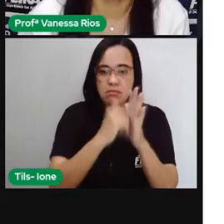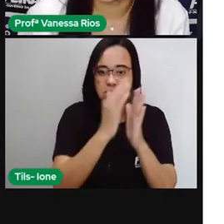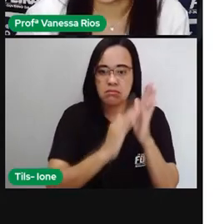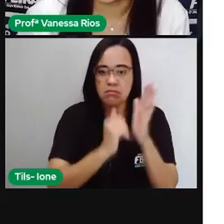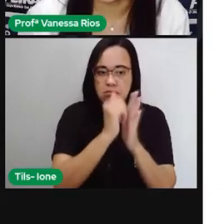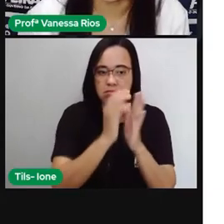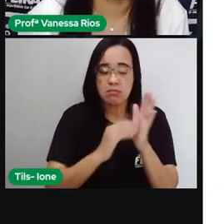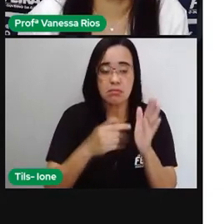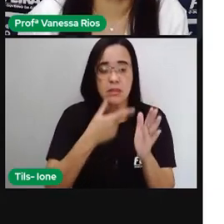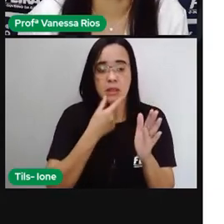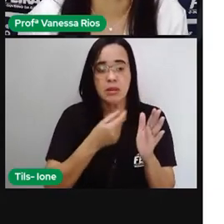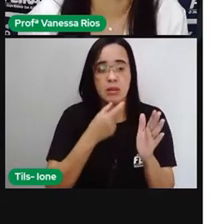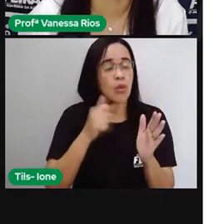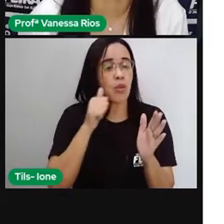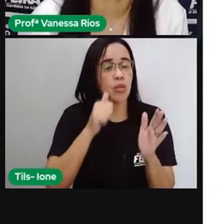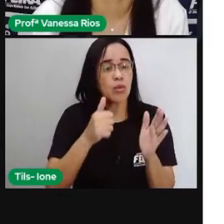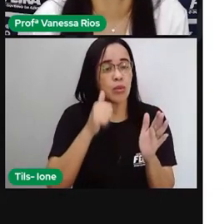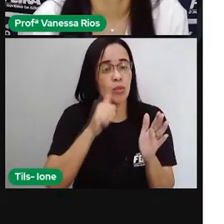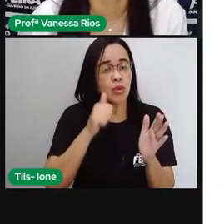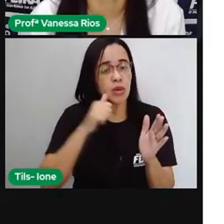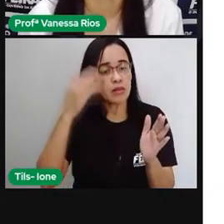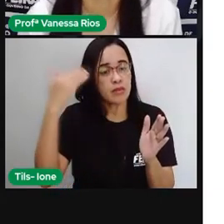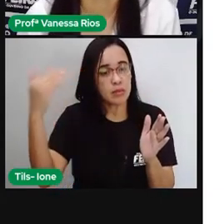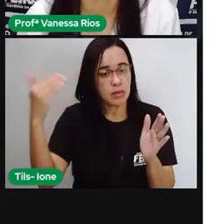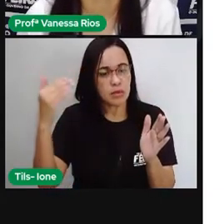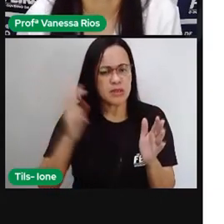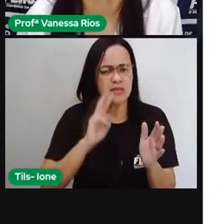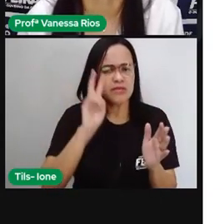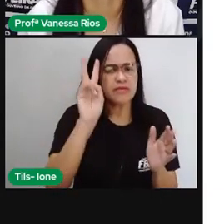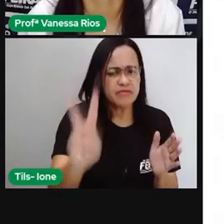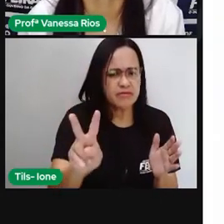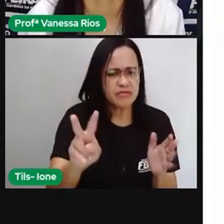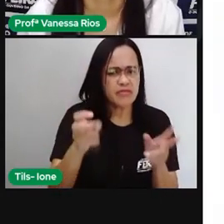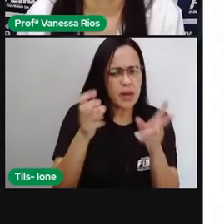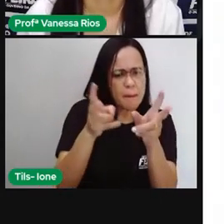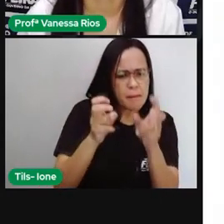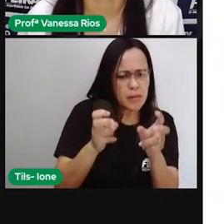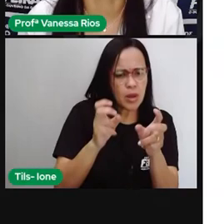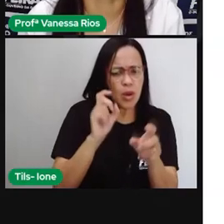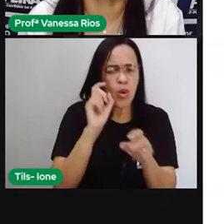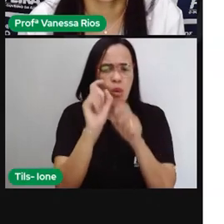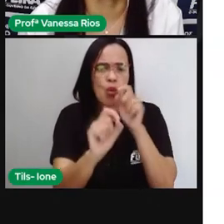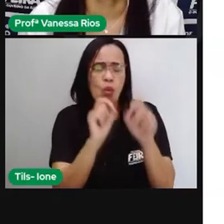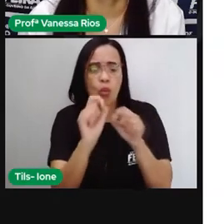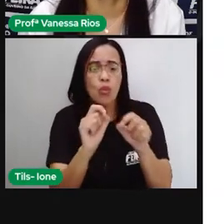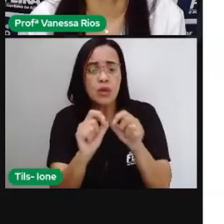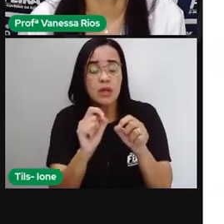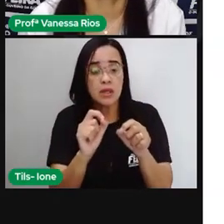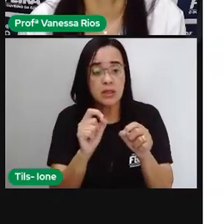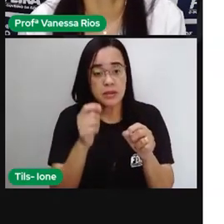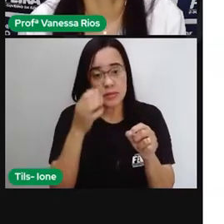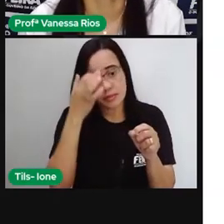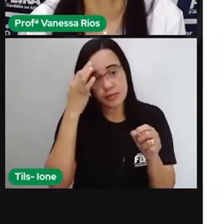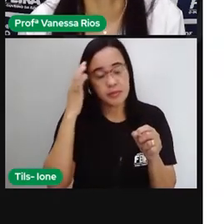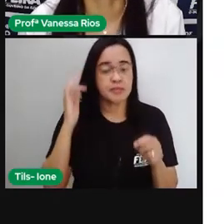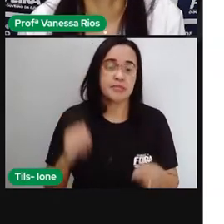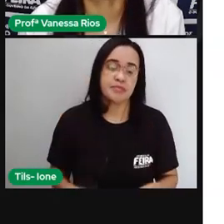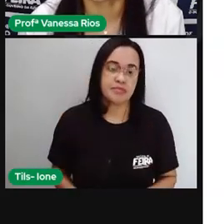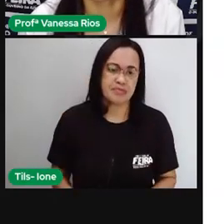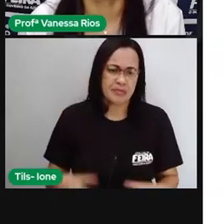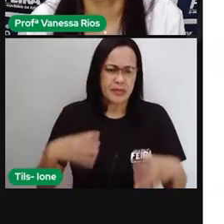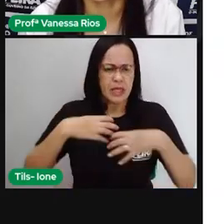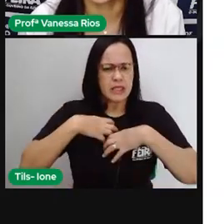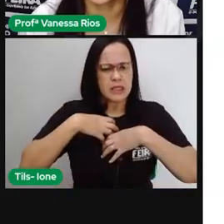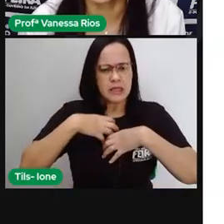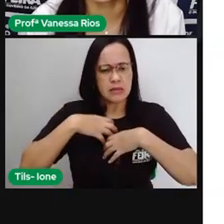Amaral. Então, o que é que vocês veem? O que é que vocês enxergam? O que é que vocês percebem? Quais são aí os sentimentos